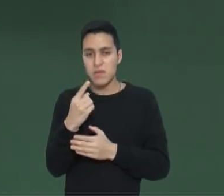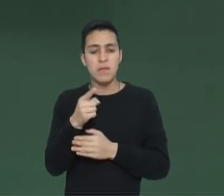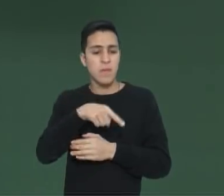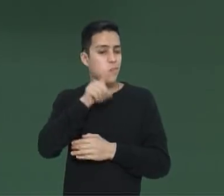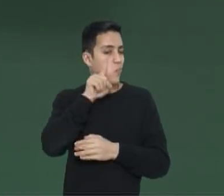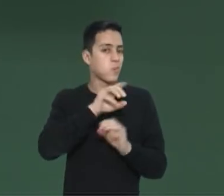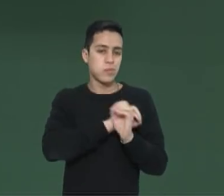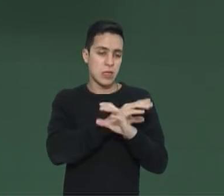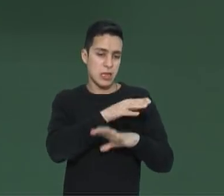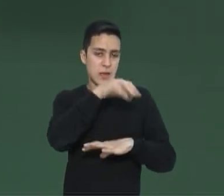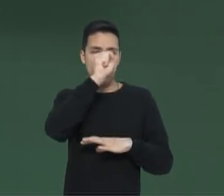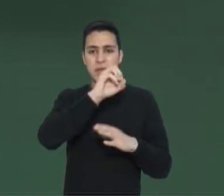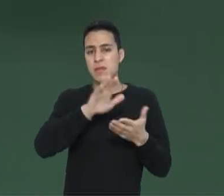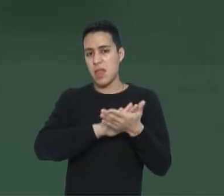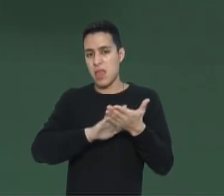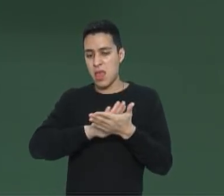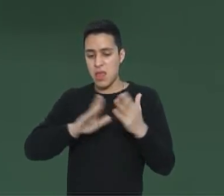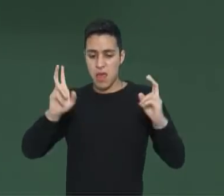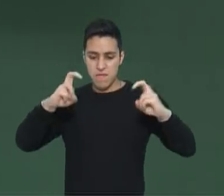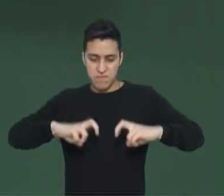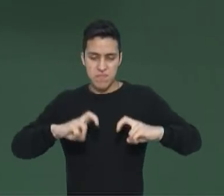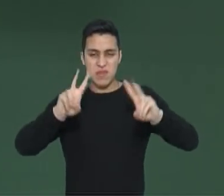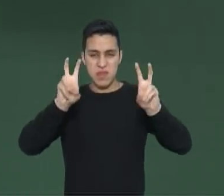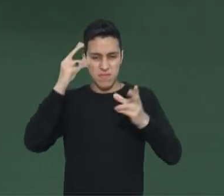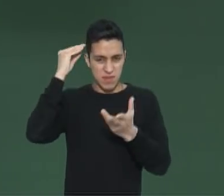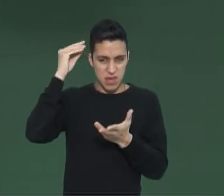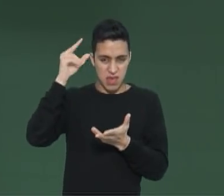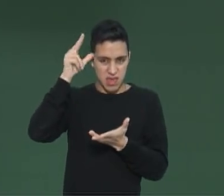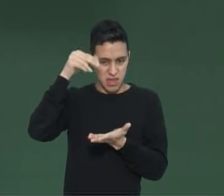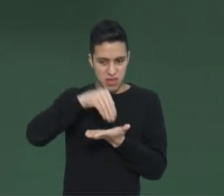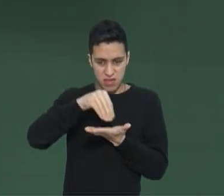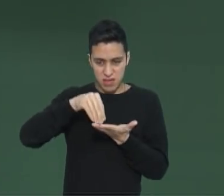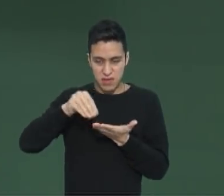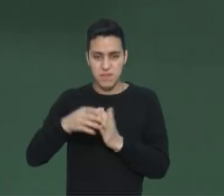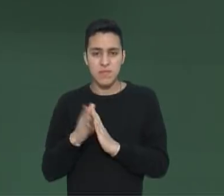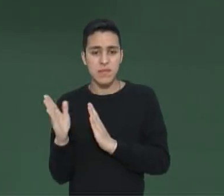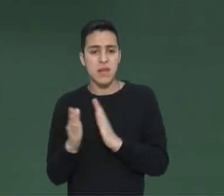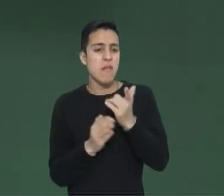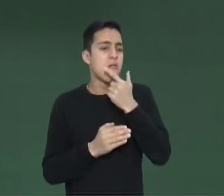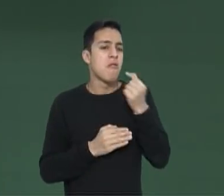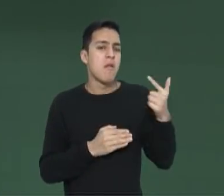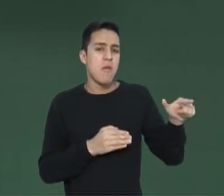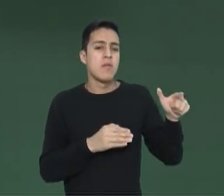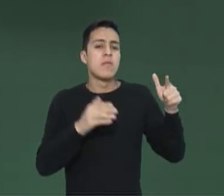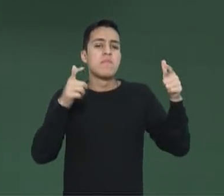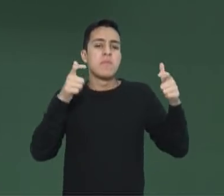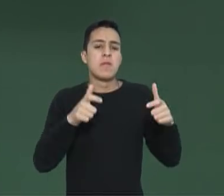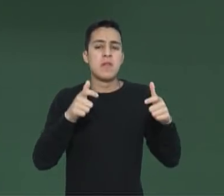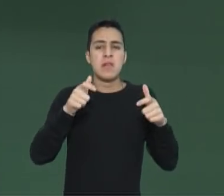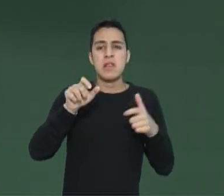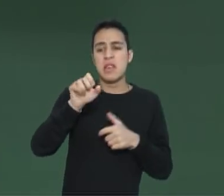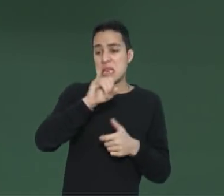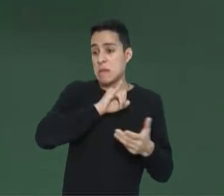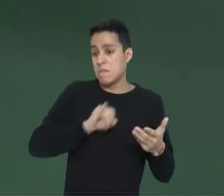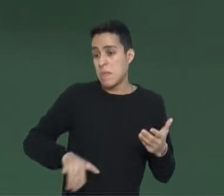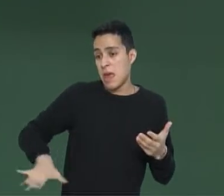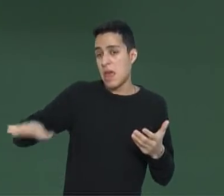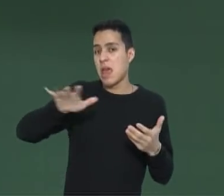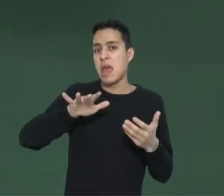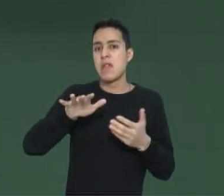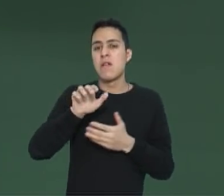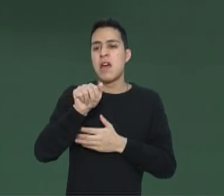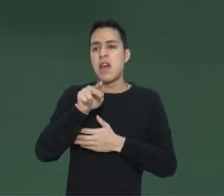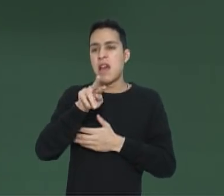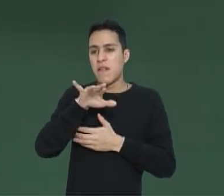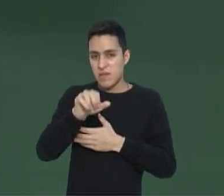tiveram nenhum campeão mundial. O Steinitz era aquele do Império Austríaco, enxadrista, campeão mundial, que